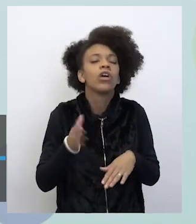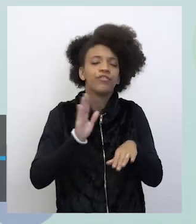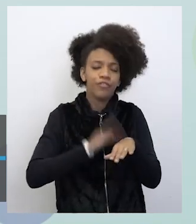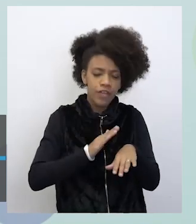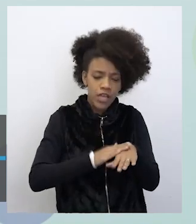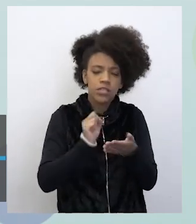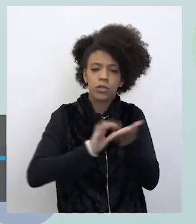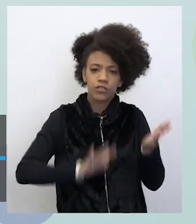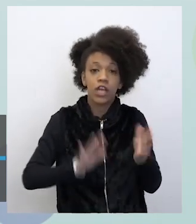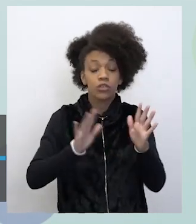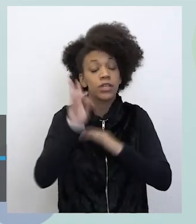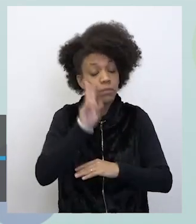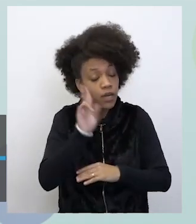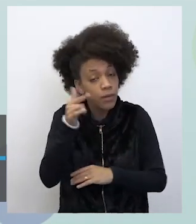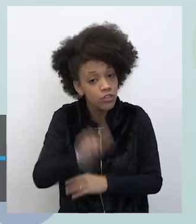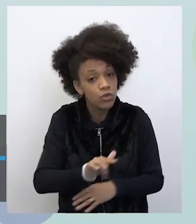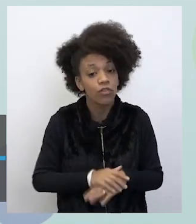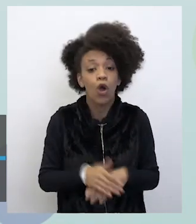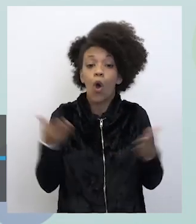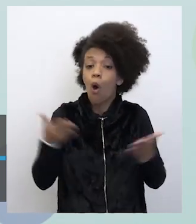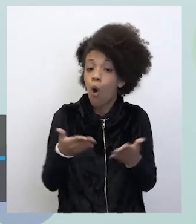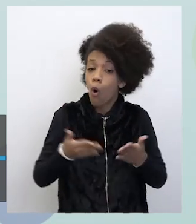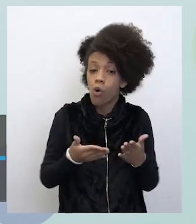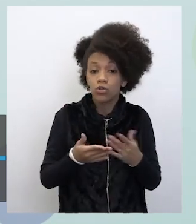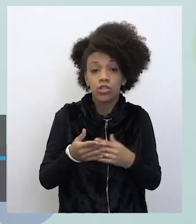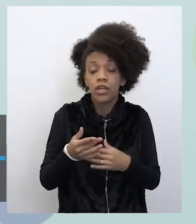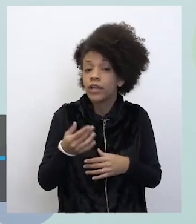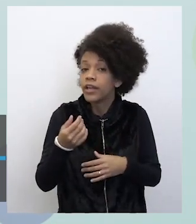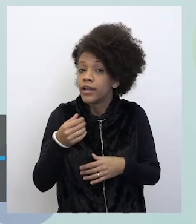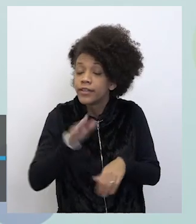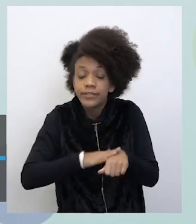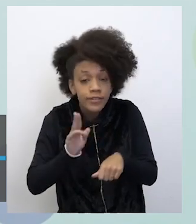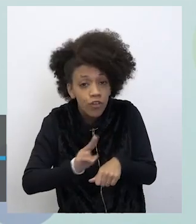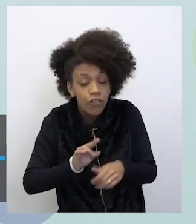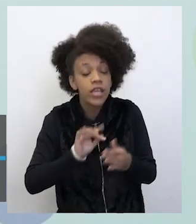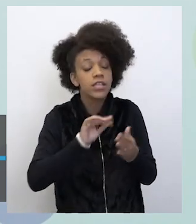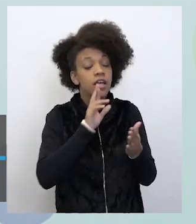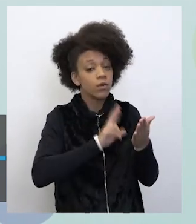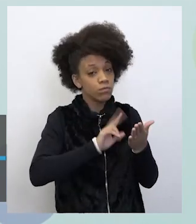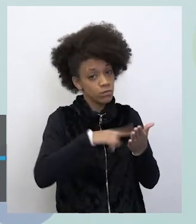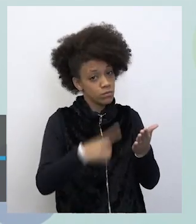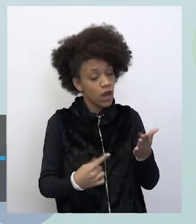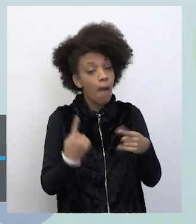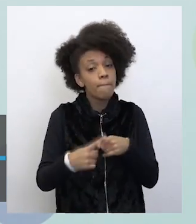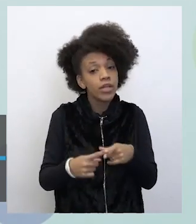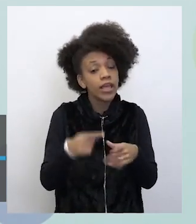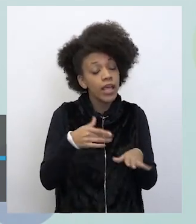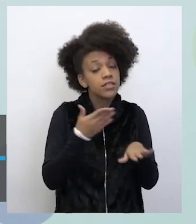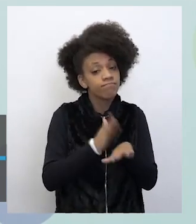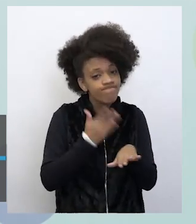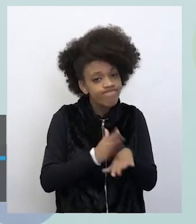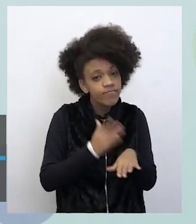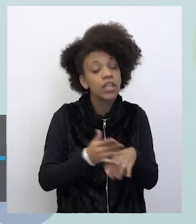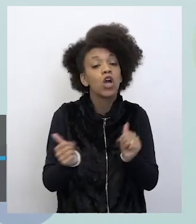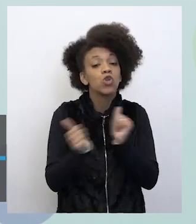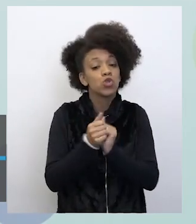para relembrar de novo, gente, hoje nós não fizemos no nosso caderno de respostas, porque esse exercício vai ser feito com o nosso